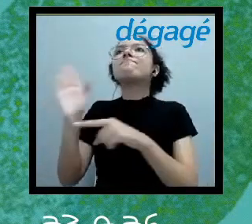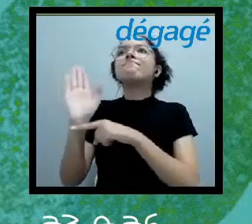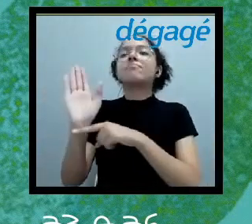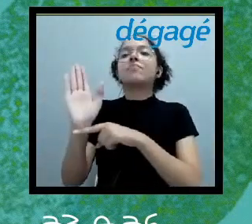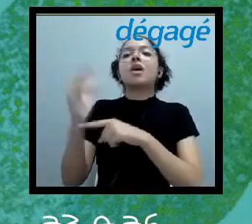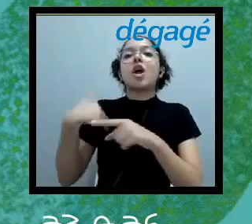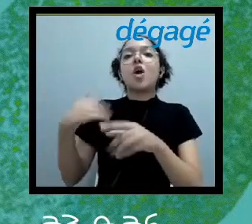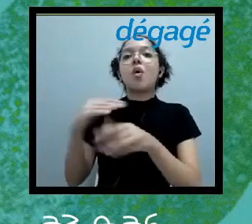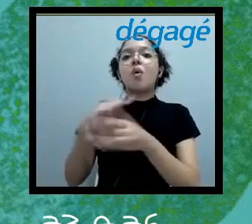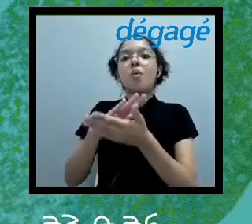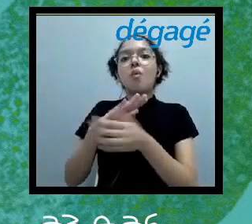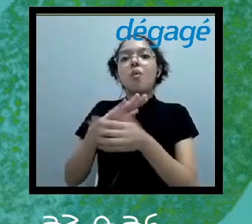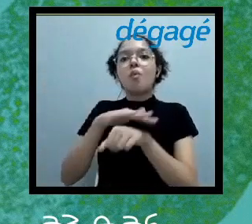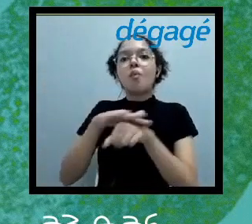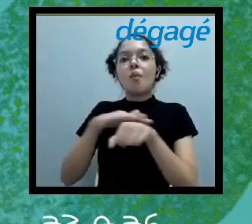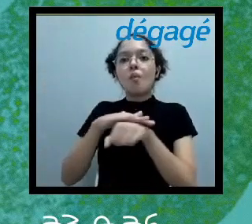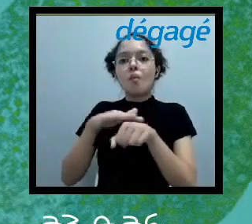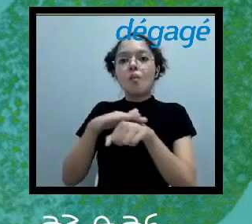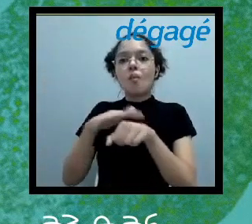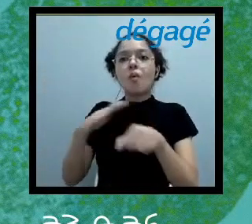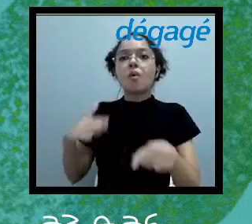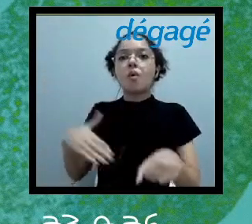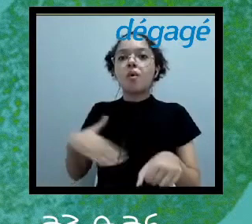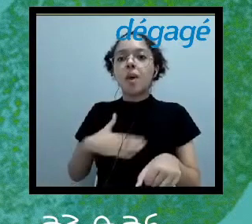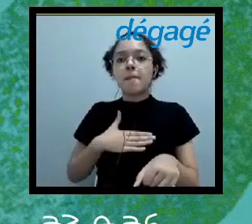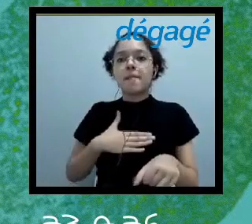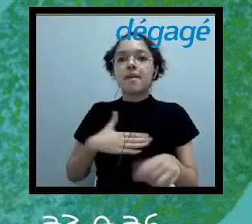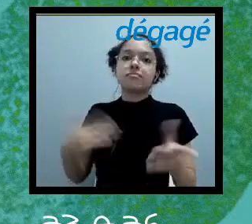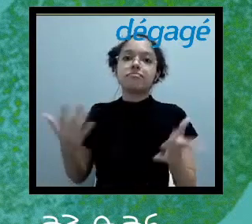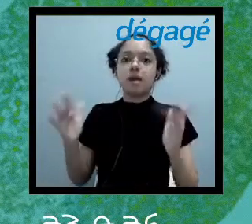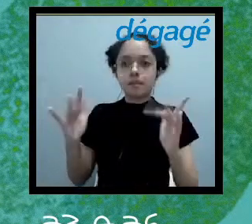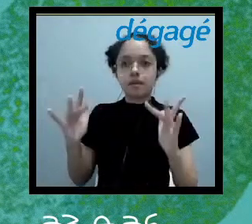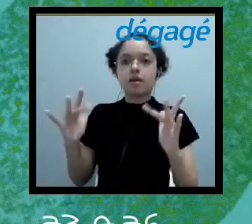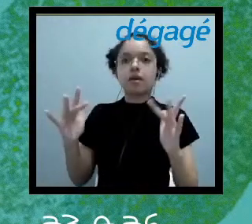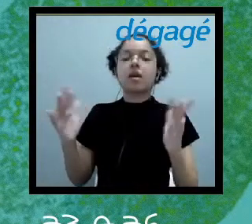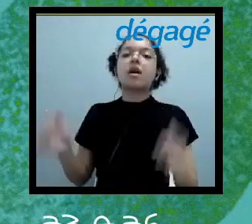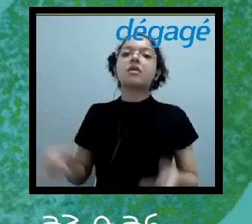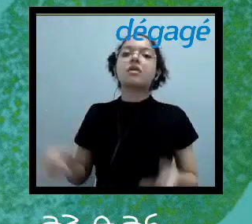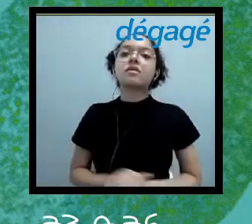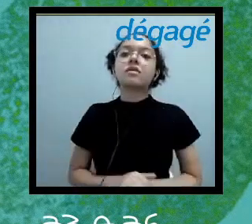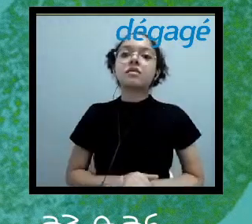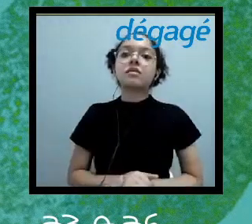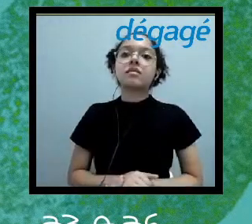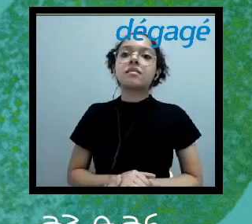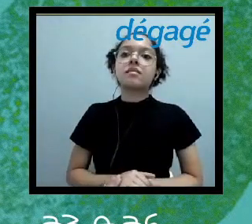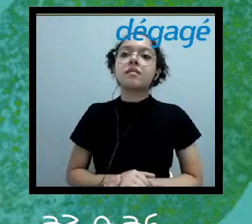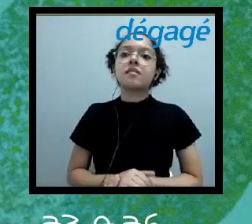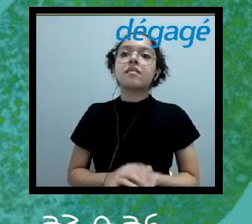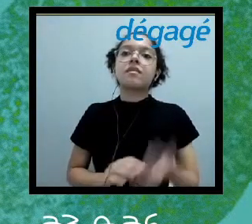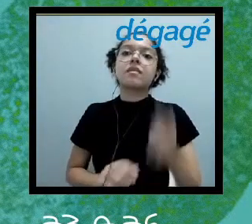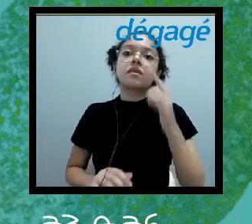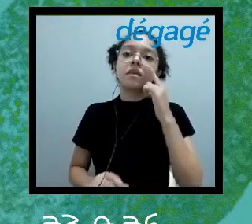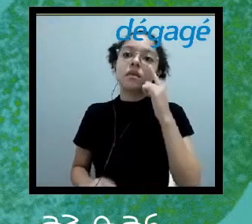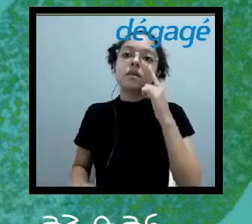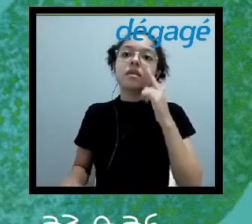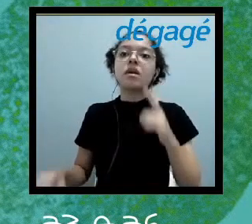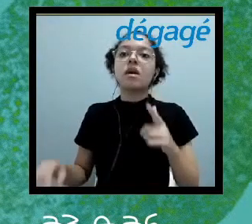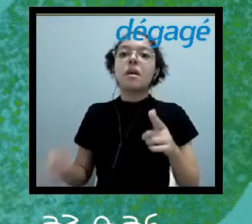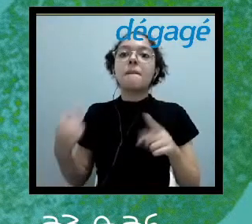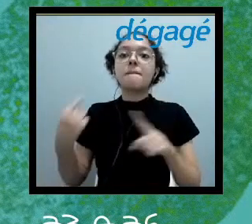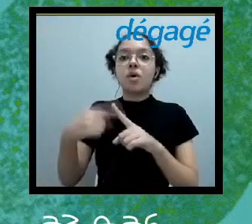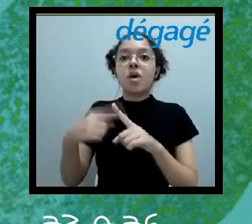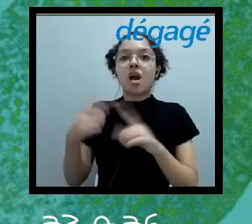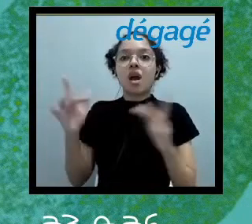isso daqui é melhor você falar a verdade, porque a gente aprende a lidar com pessoas não verbais, então a gente fica sensível